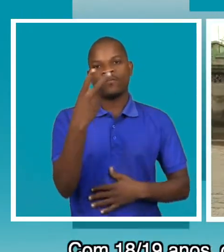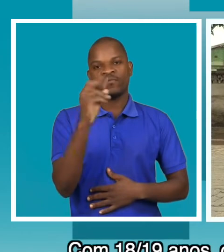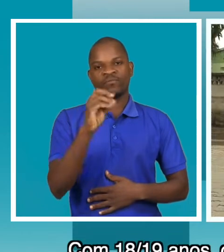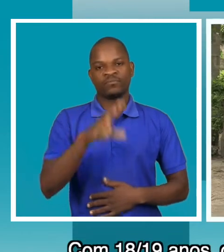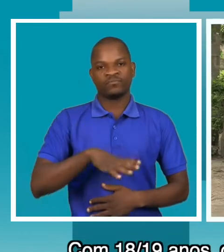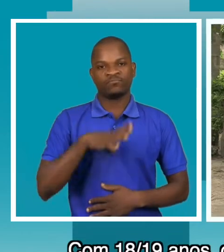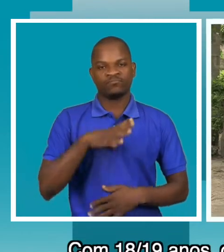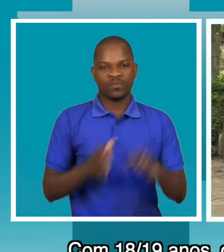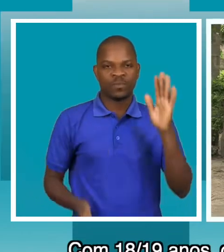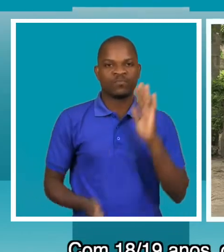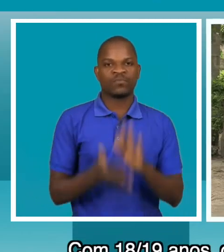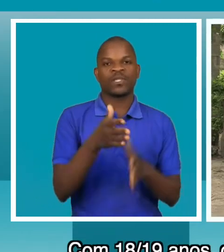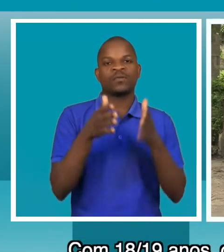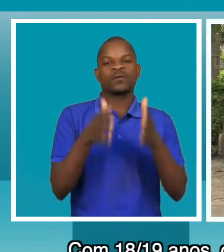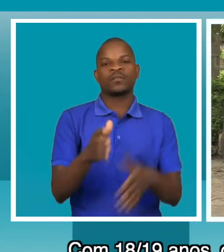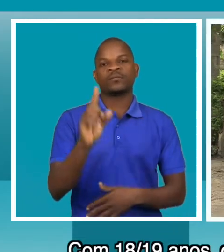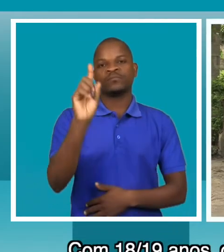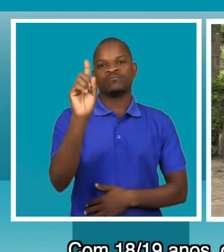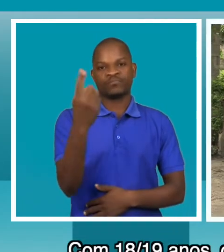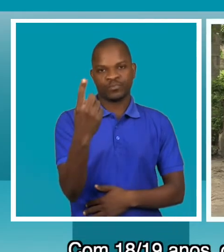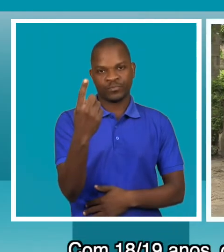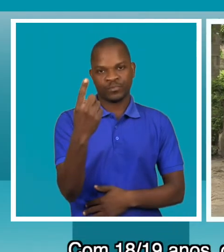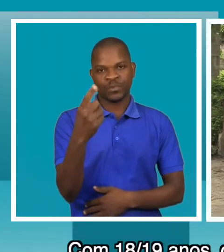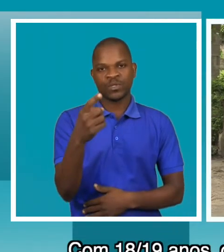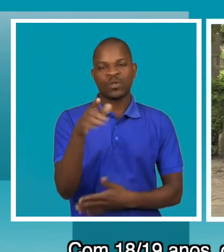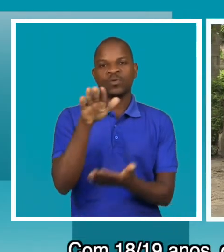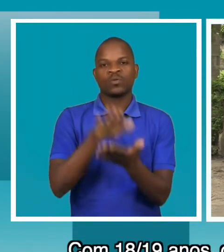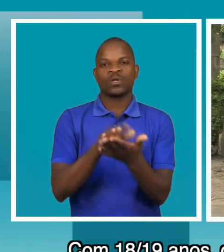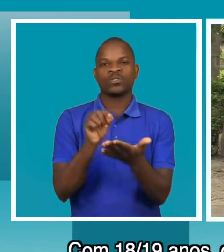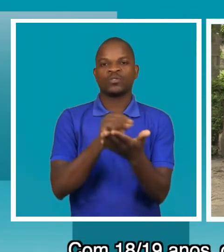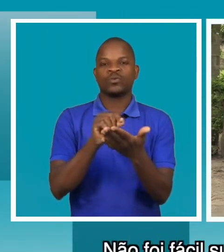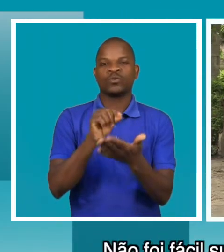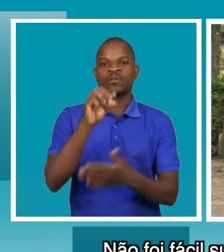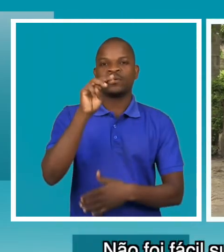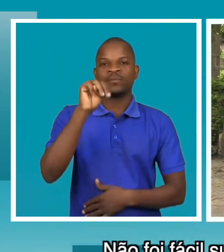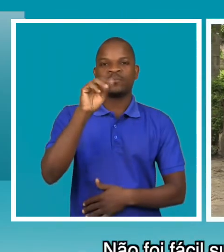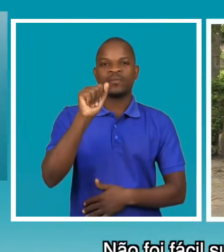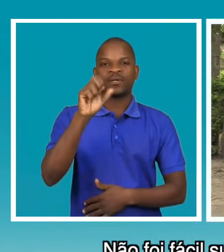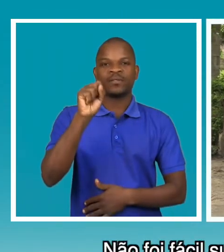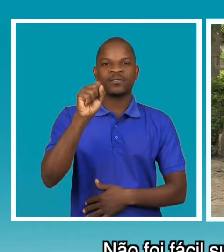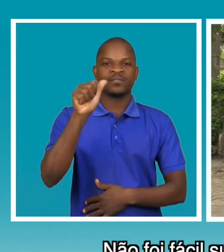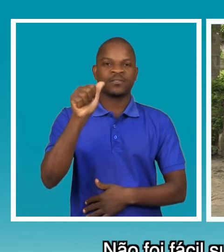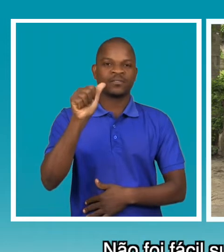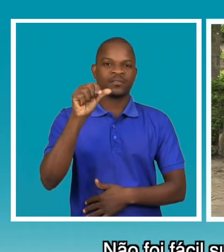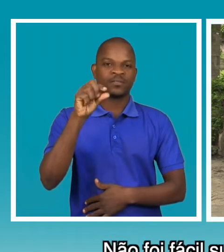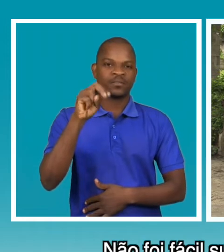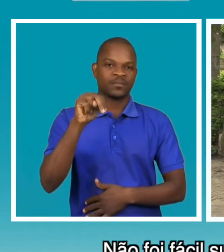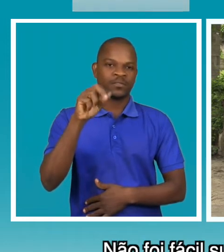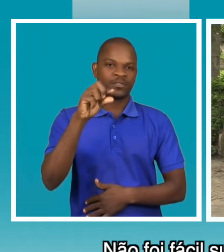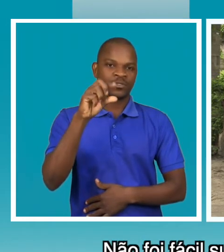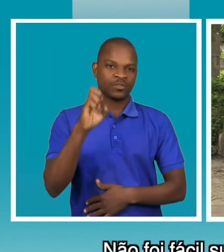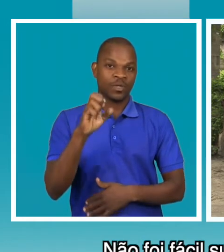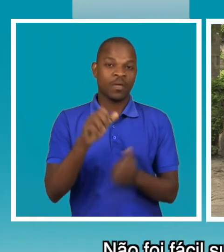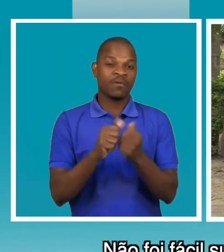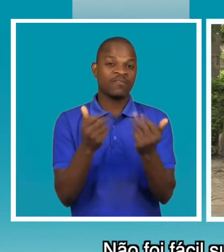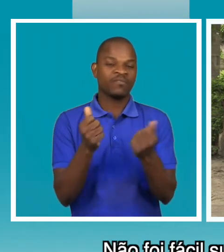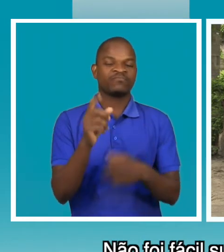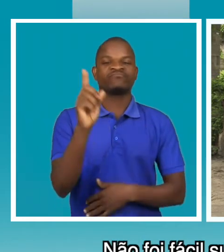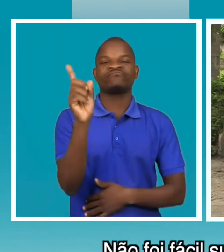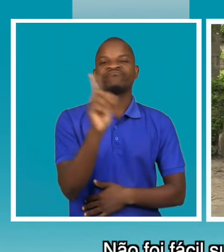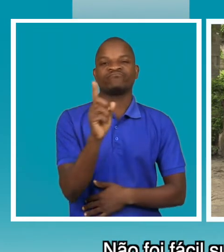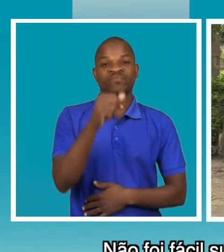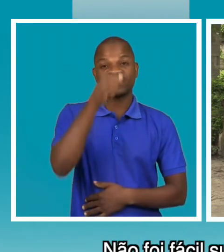entrei na escola primeira completa de maçãs, primeira classe. Não foi fácil encarar essa situação de escola e tudo